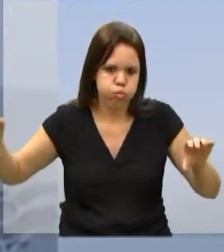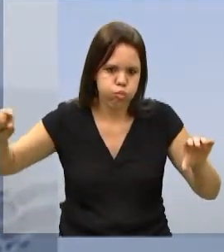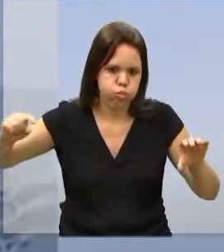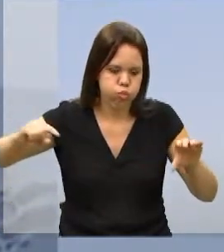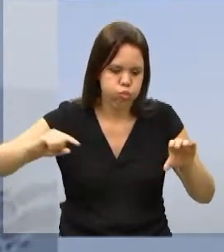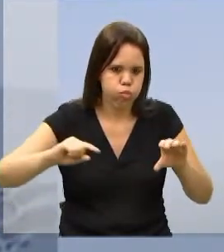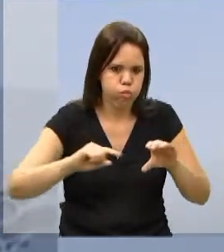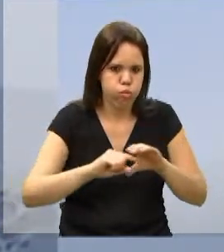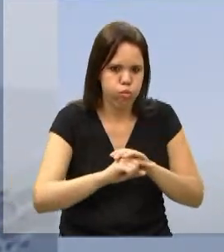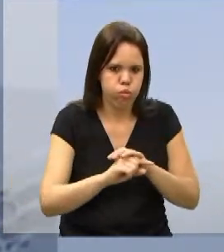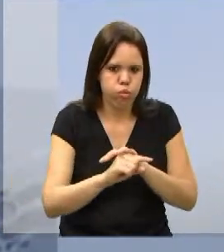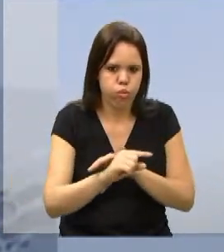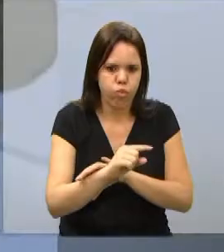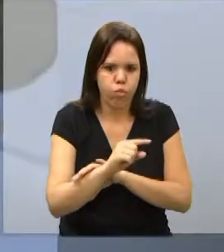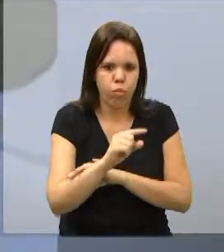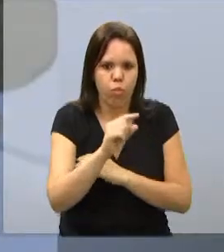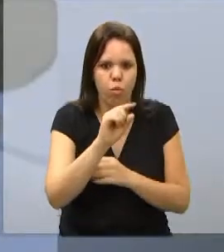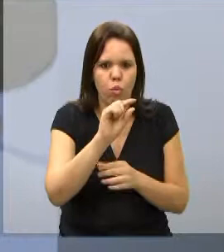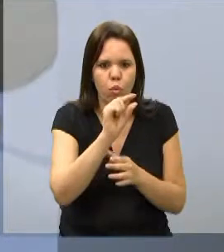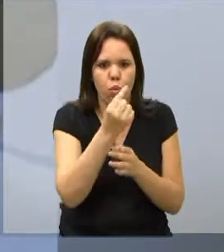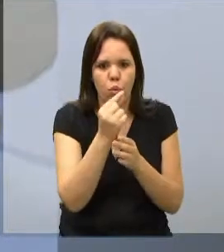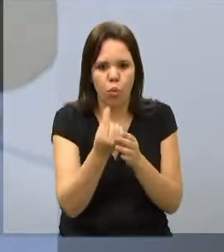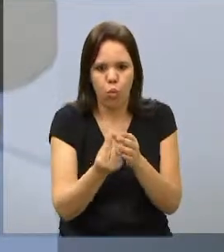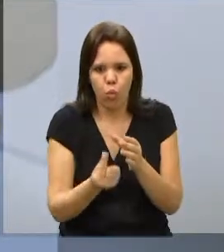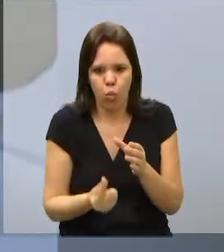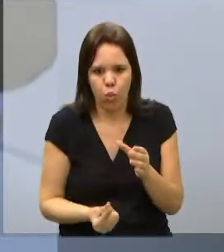andei por um triz.